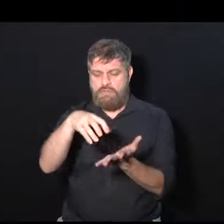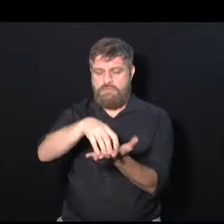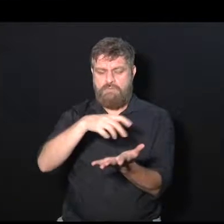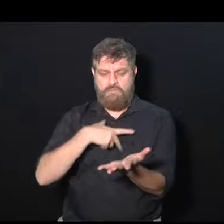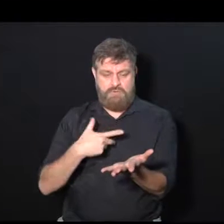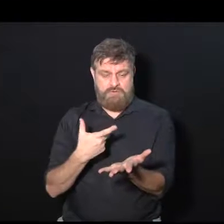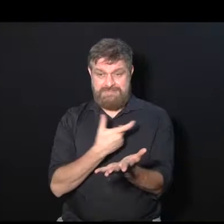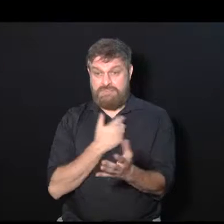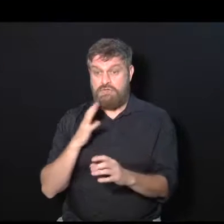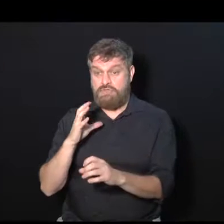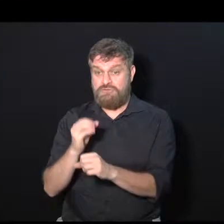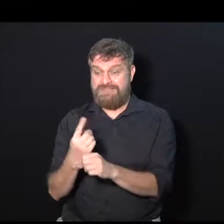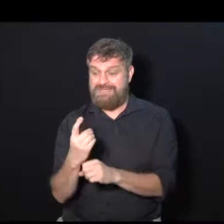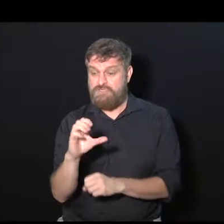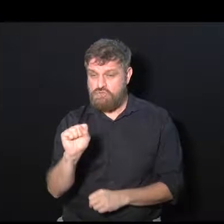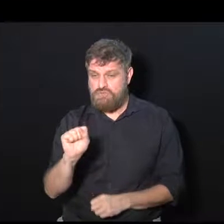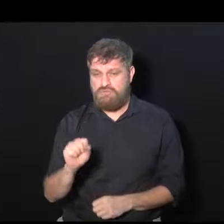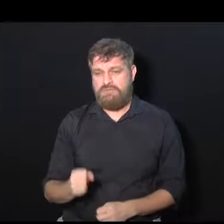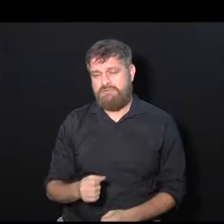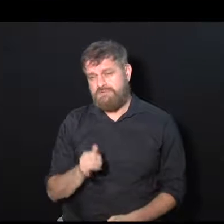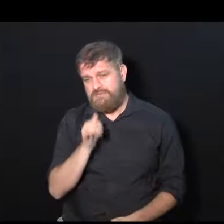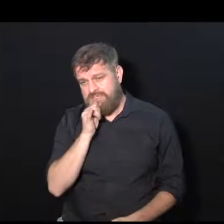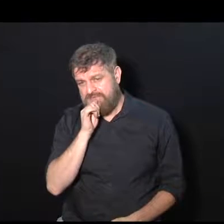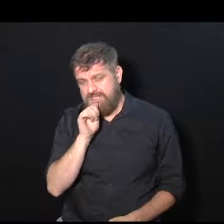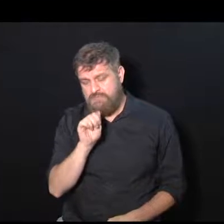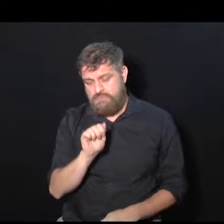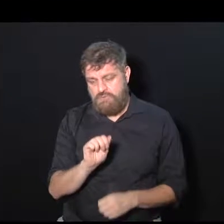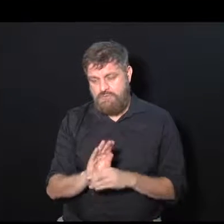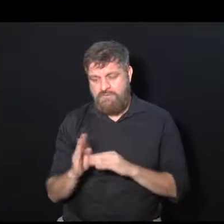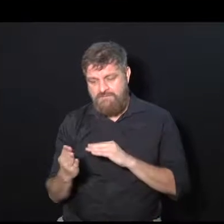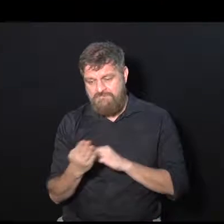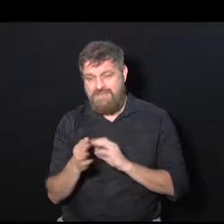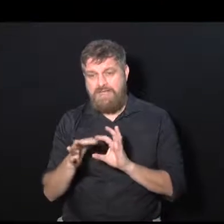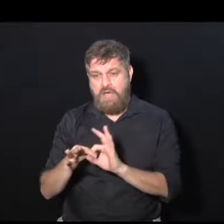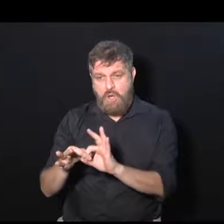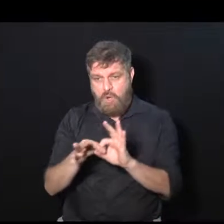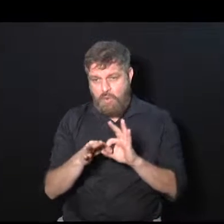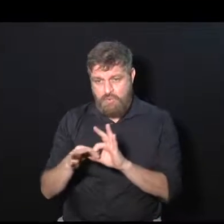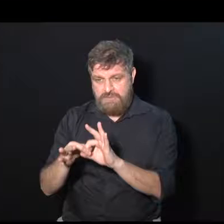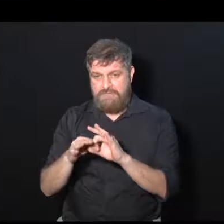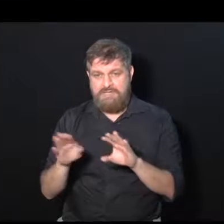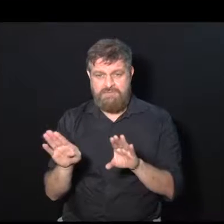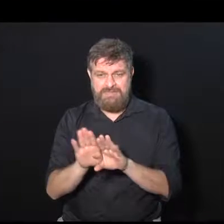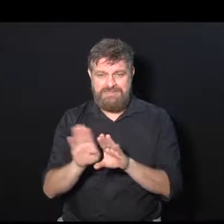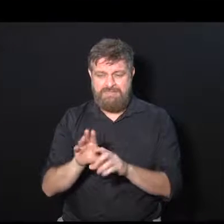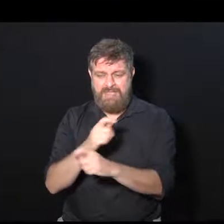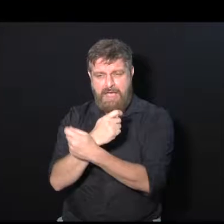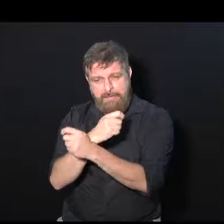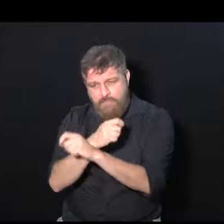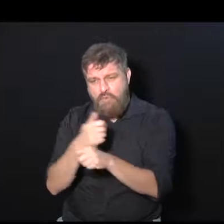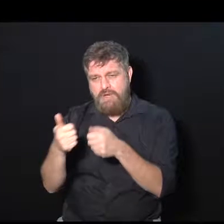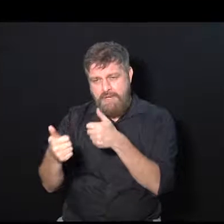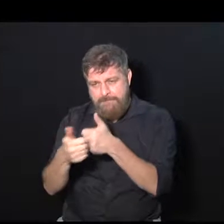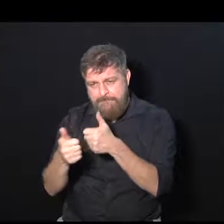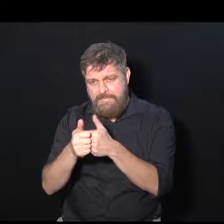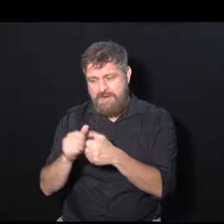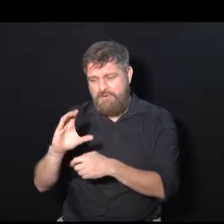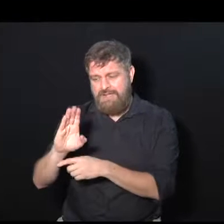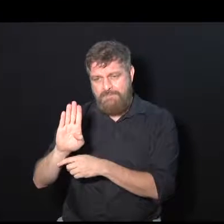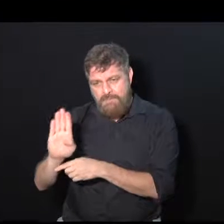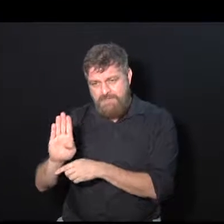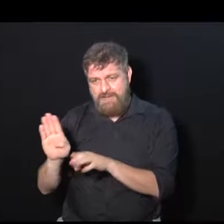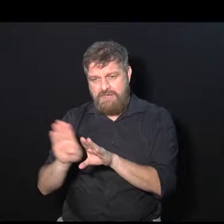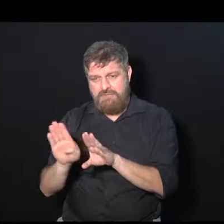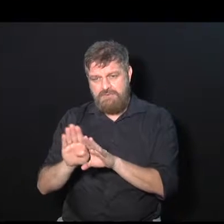CS Vila União, o CS Santo Antônio, o CS Vista Alegre, o CS Passorama, CS Campo Belo, CS